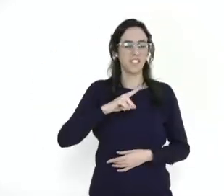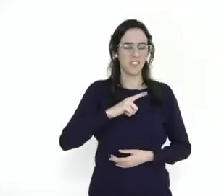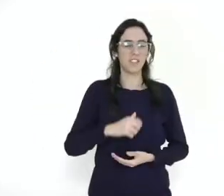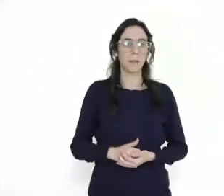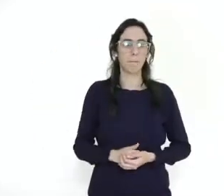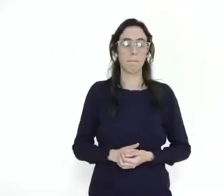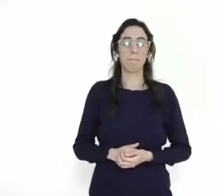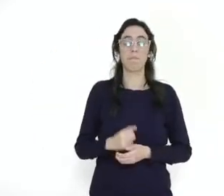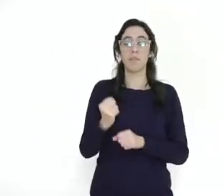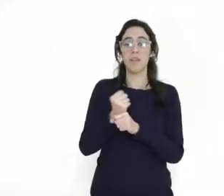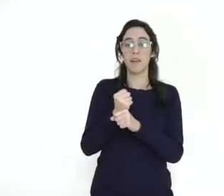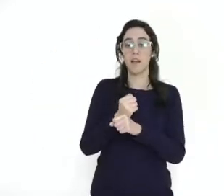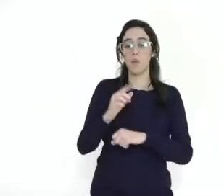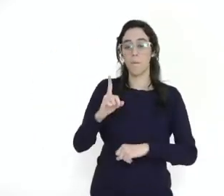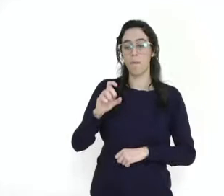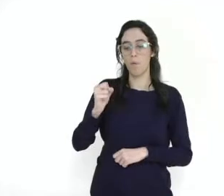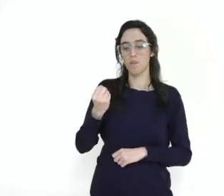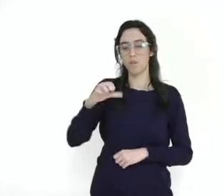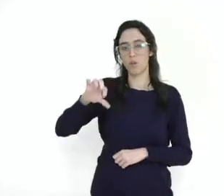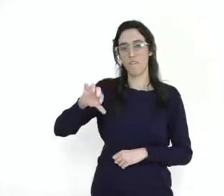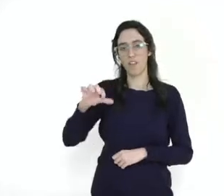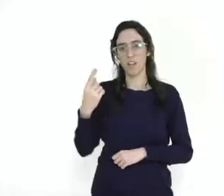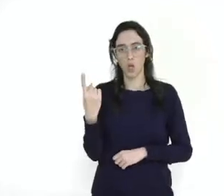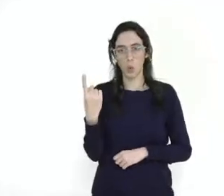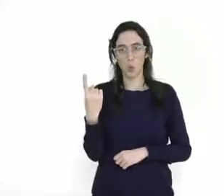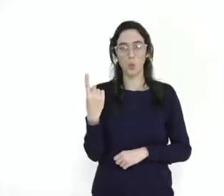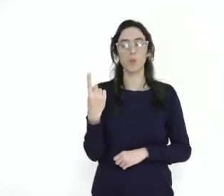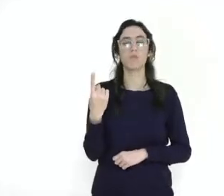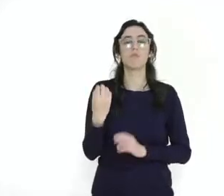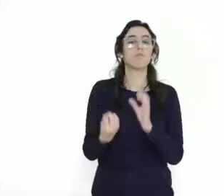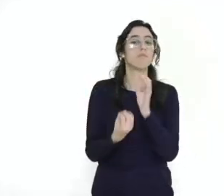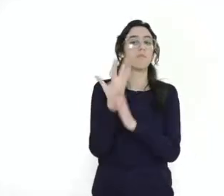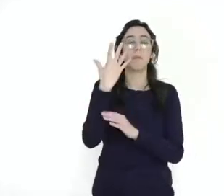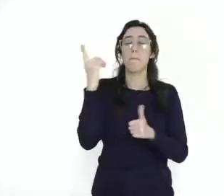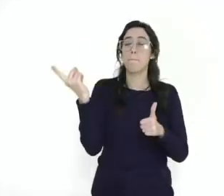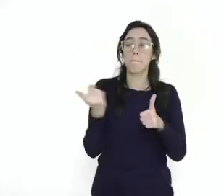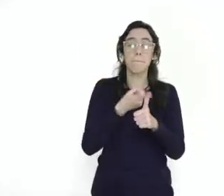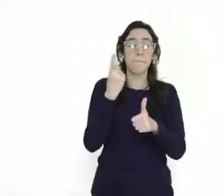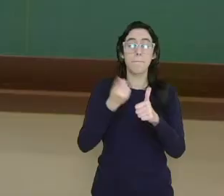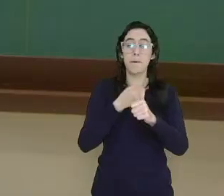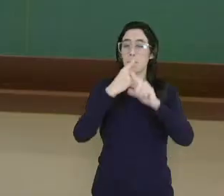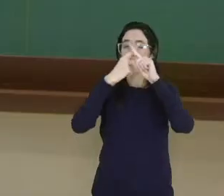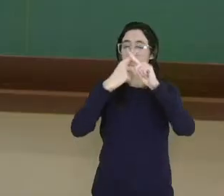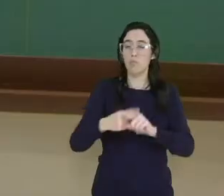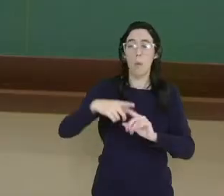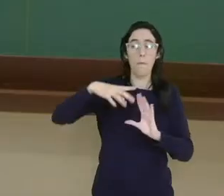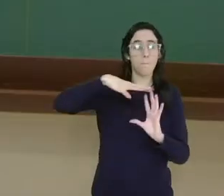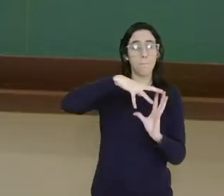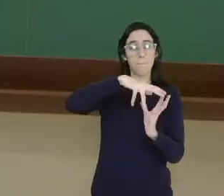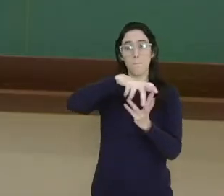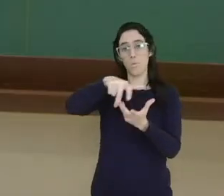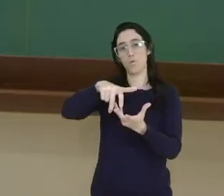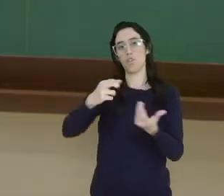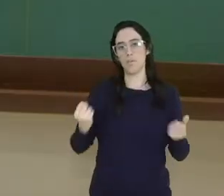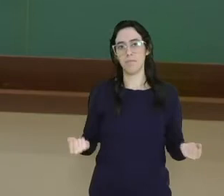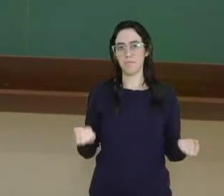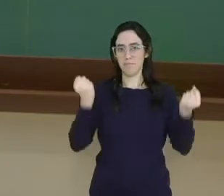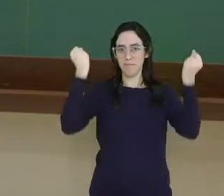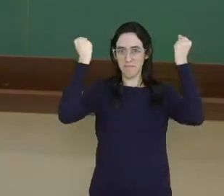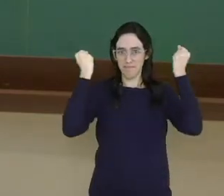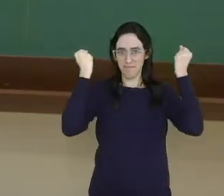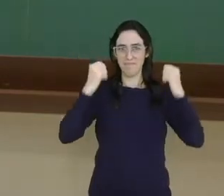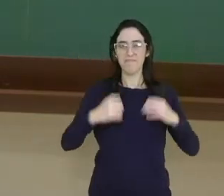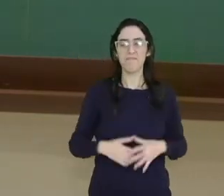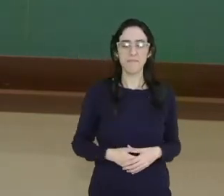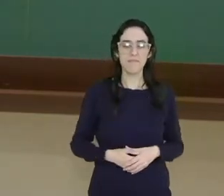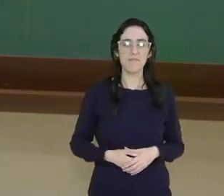em 1891, vai ser disputado o primeiro campeonato mundial de levantamento de